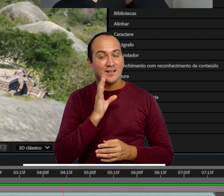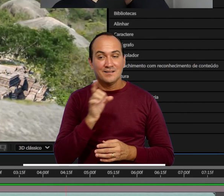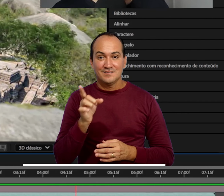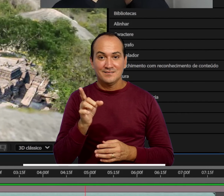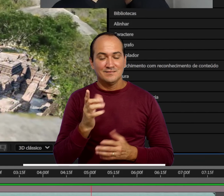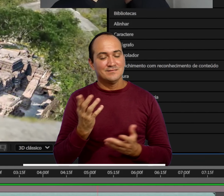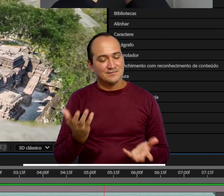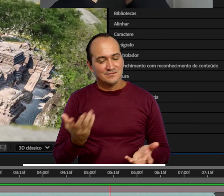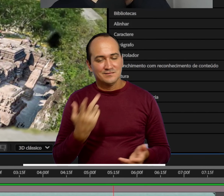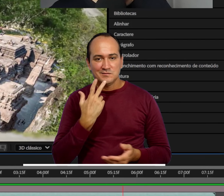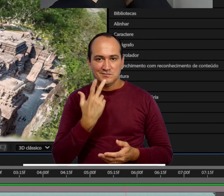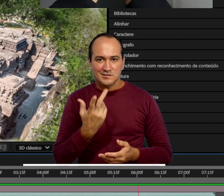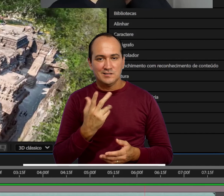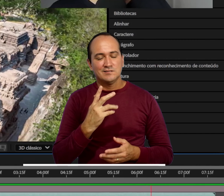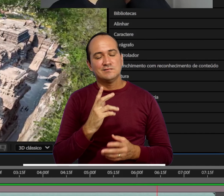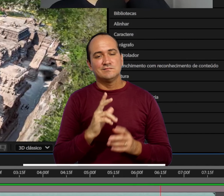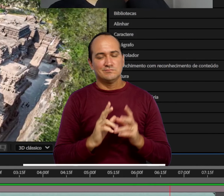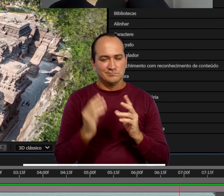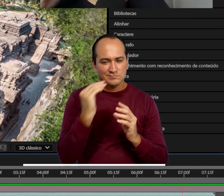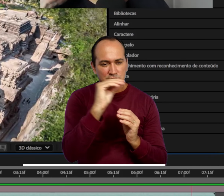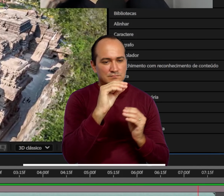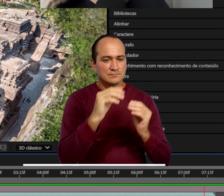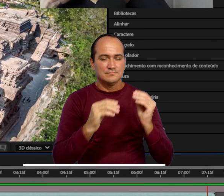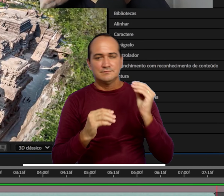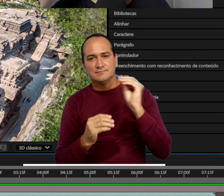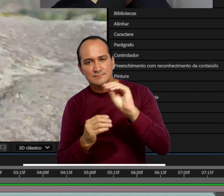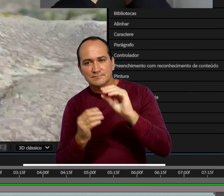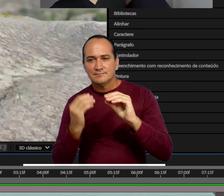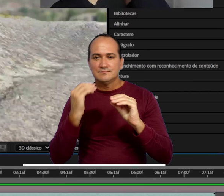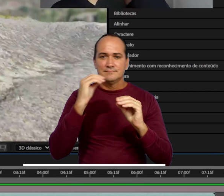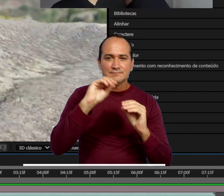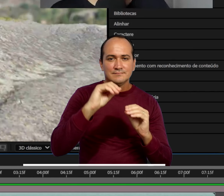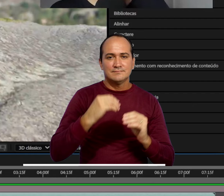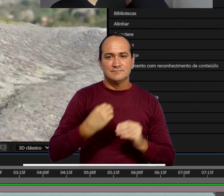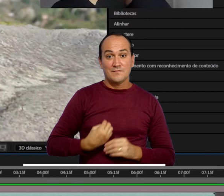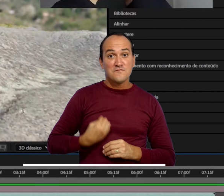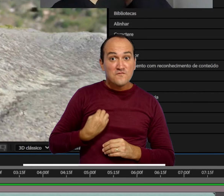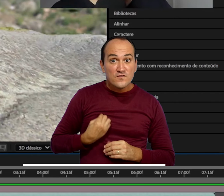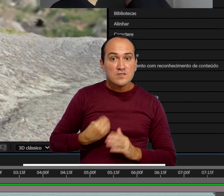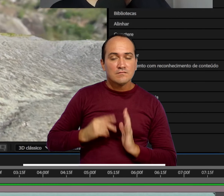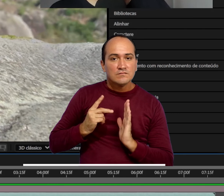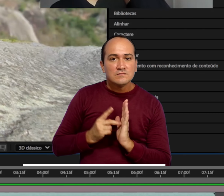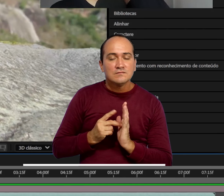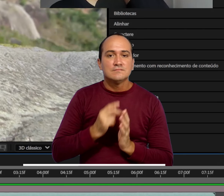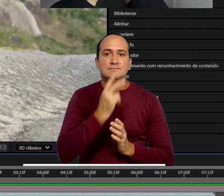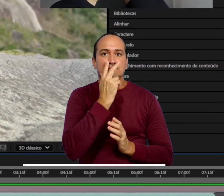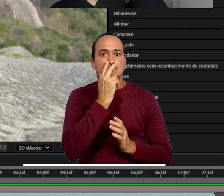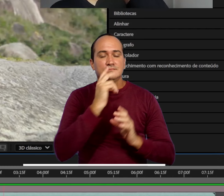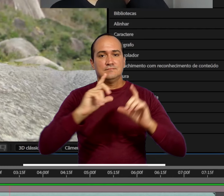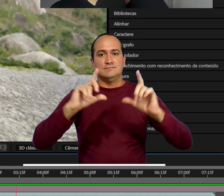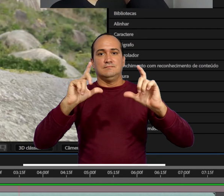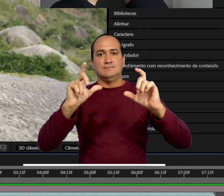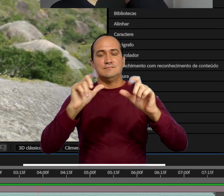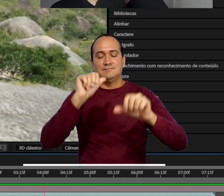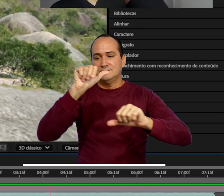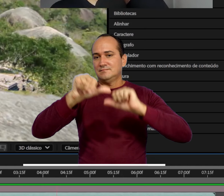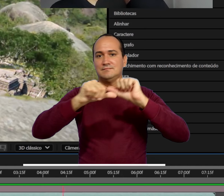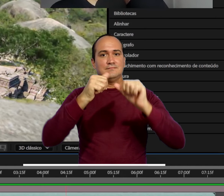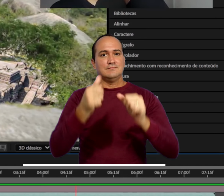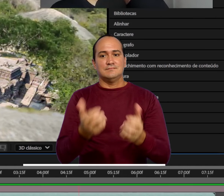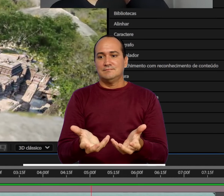Olha só que legal. Então, como eu falei para vocês, à medida que a gente acrescenta esses elementos que fazem com que a gente entenda esse objeto como